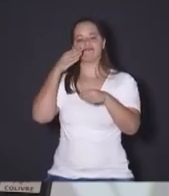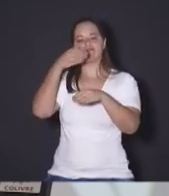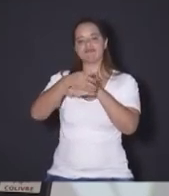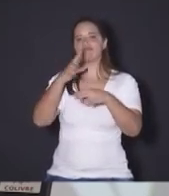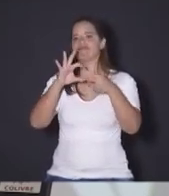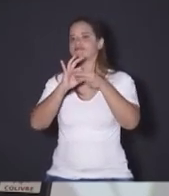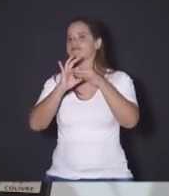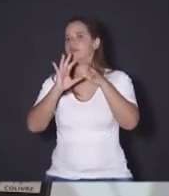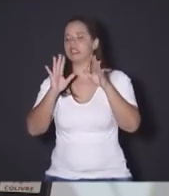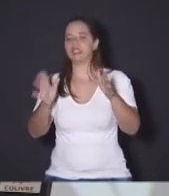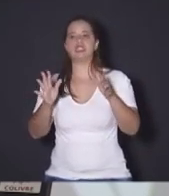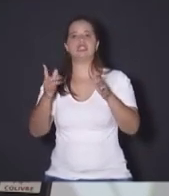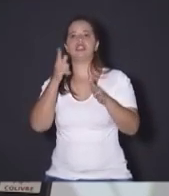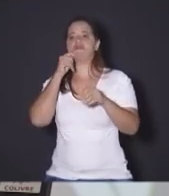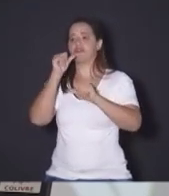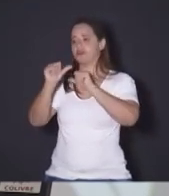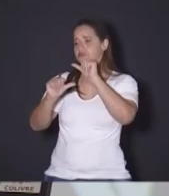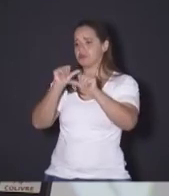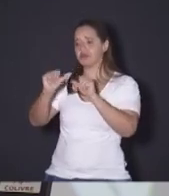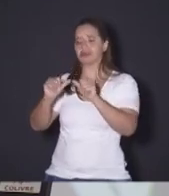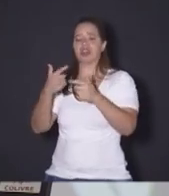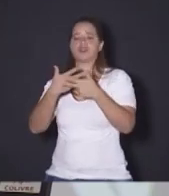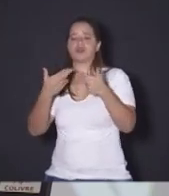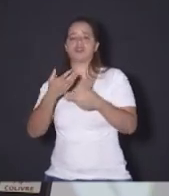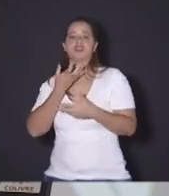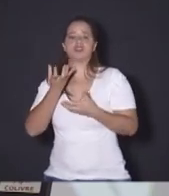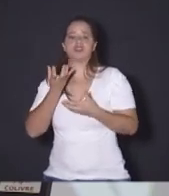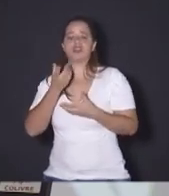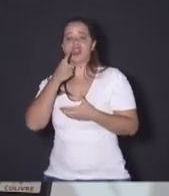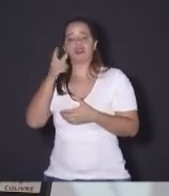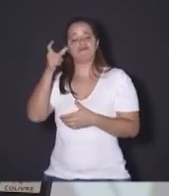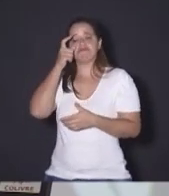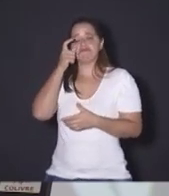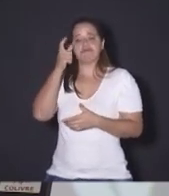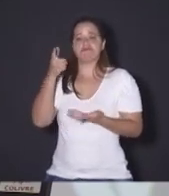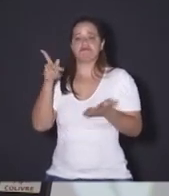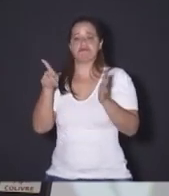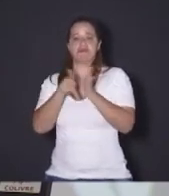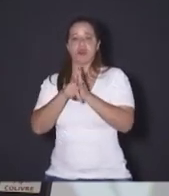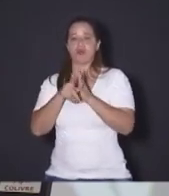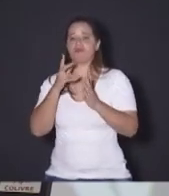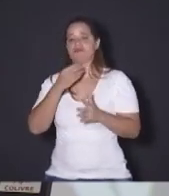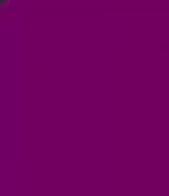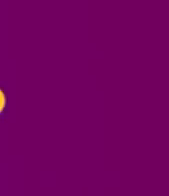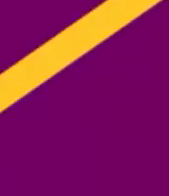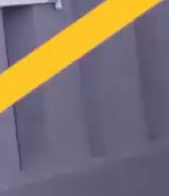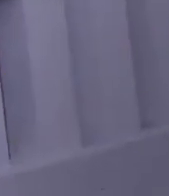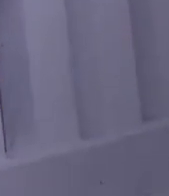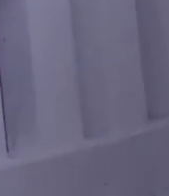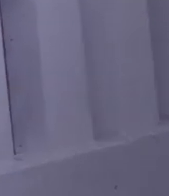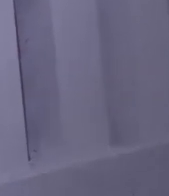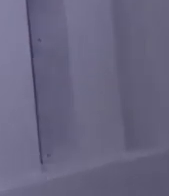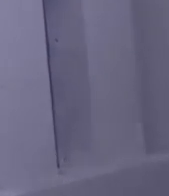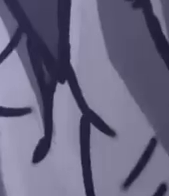livre fazer as modificações que achássemos mais interessantes e vida que segue